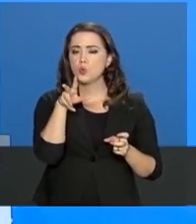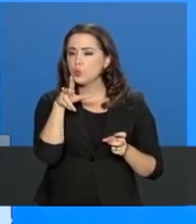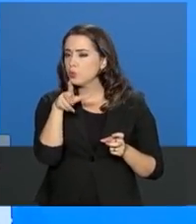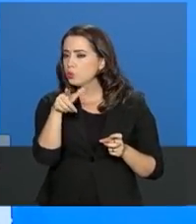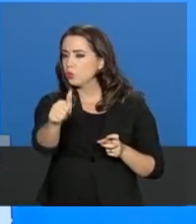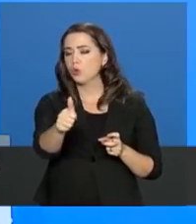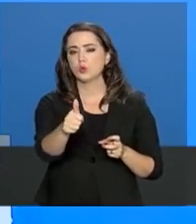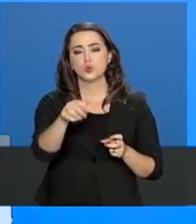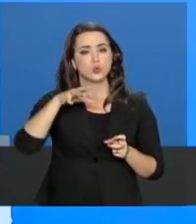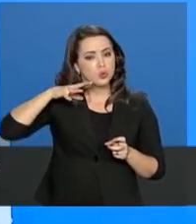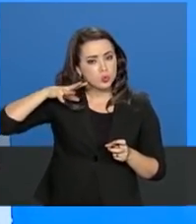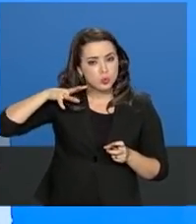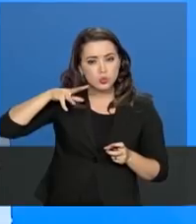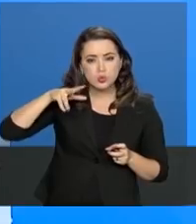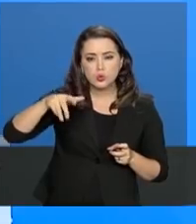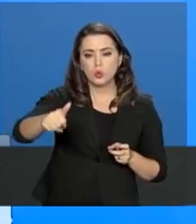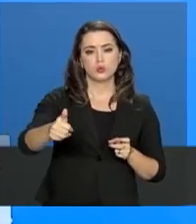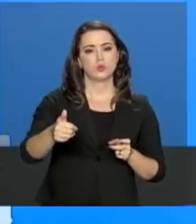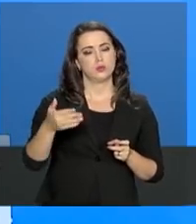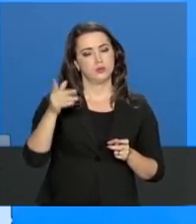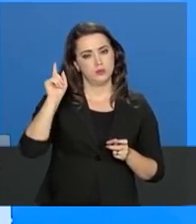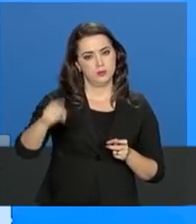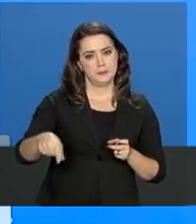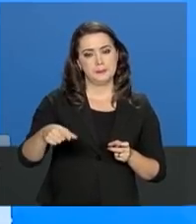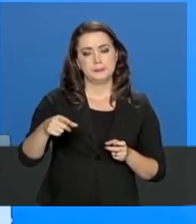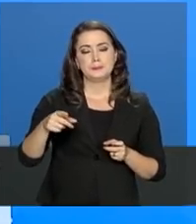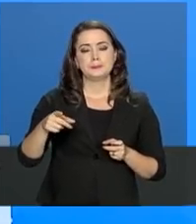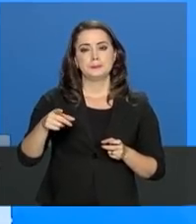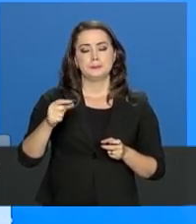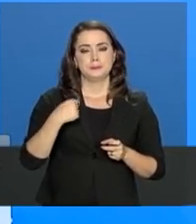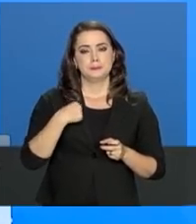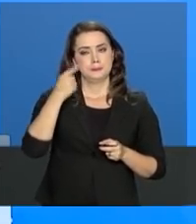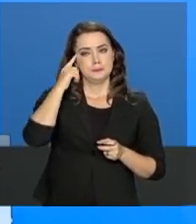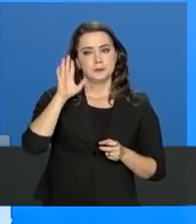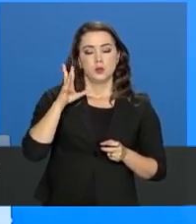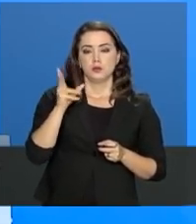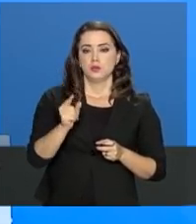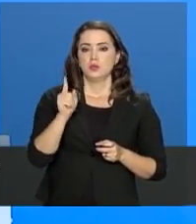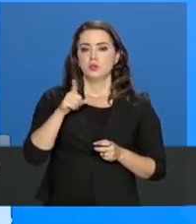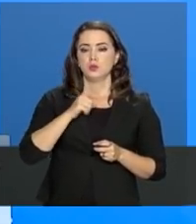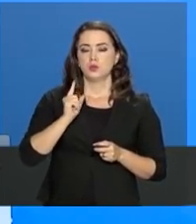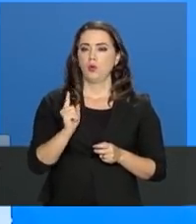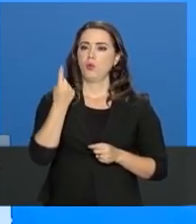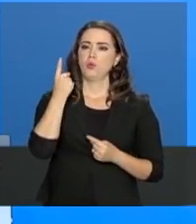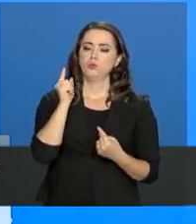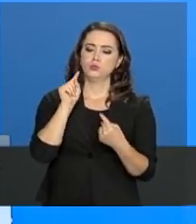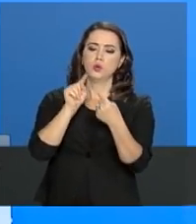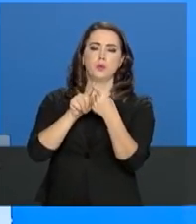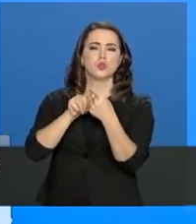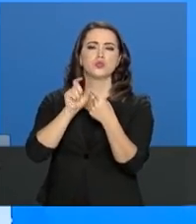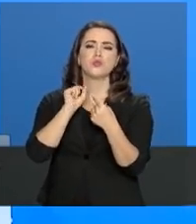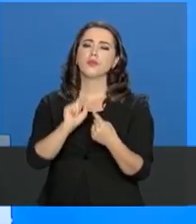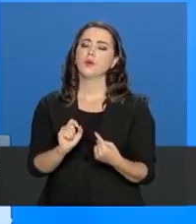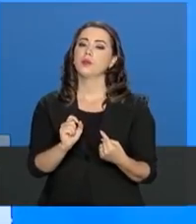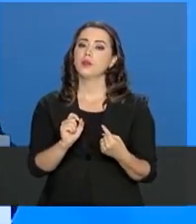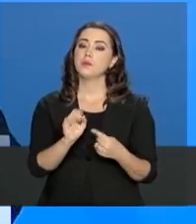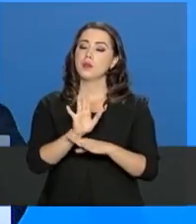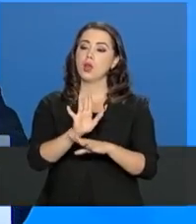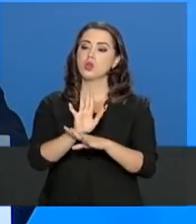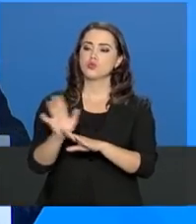sem exceção pensou eu têm em comum a cooperação para que